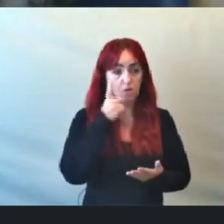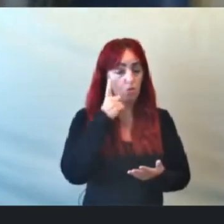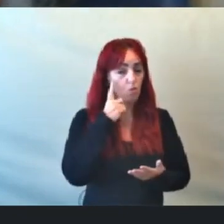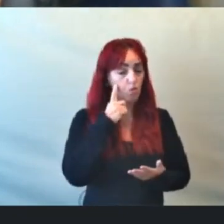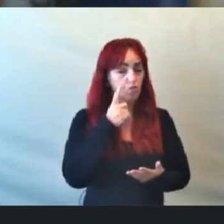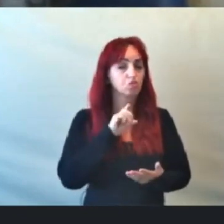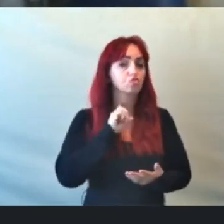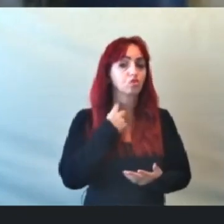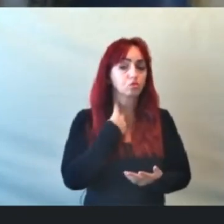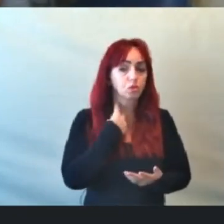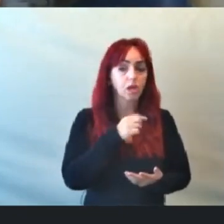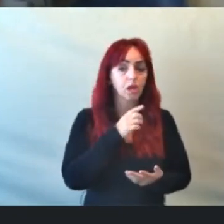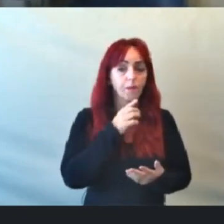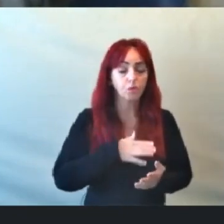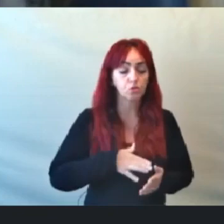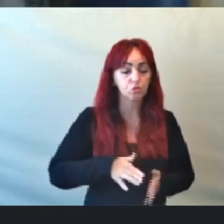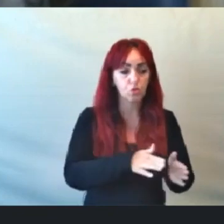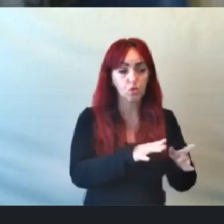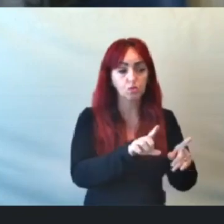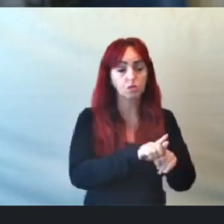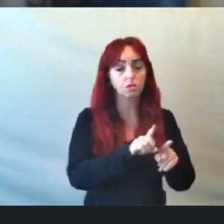contaminação